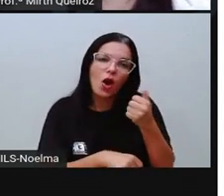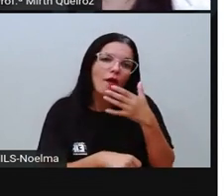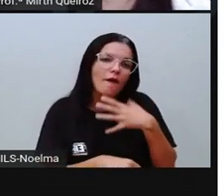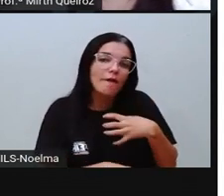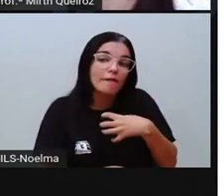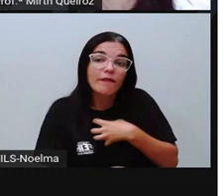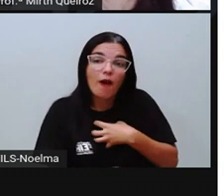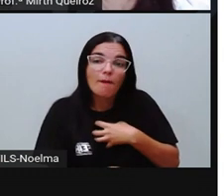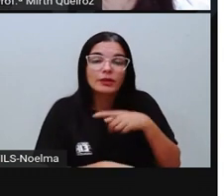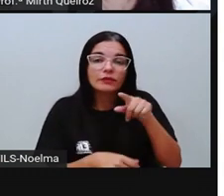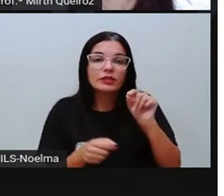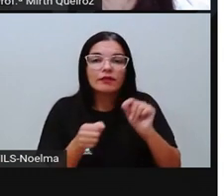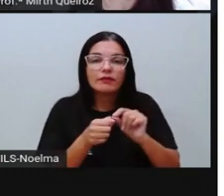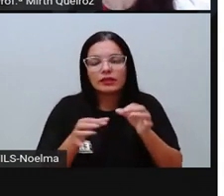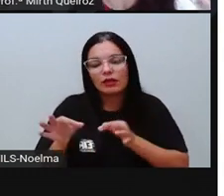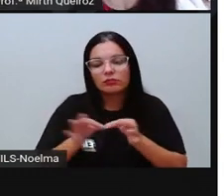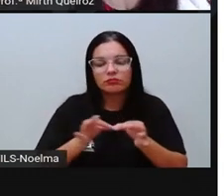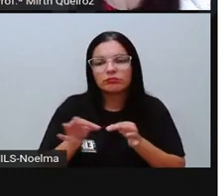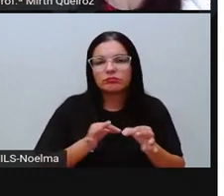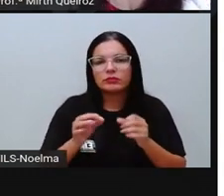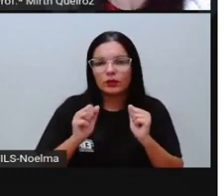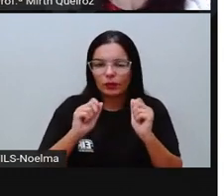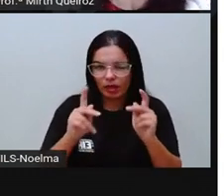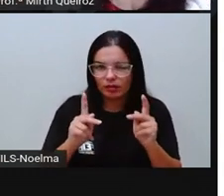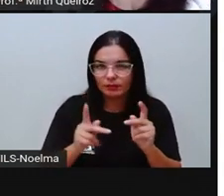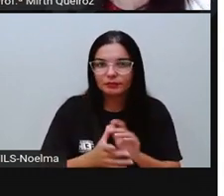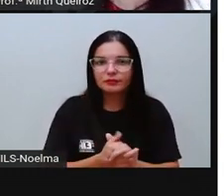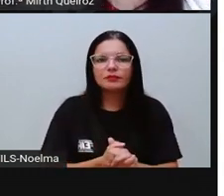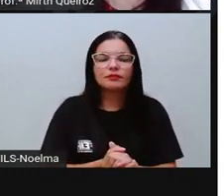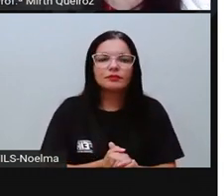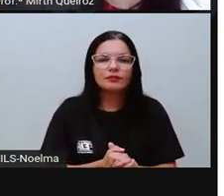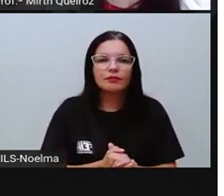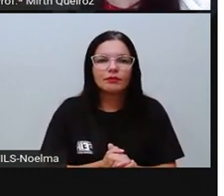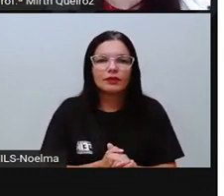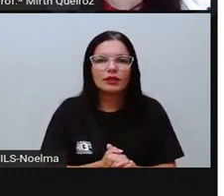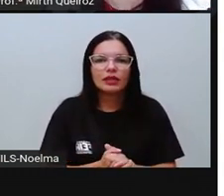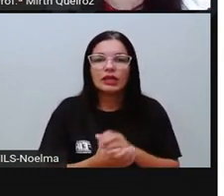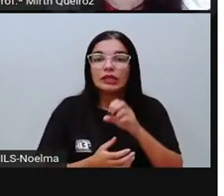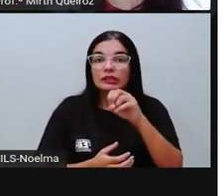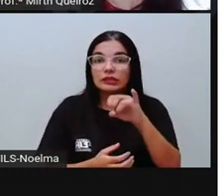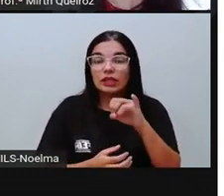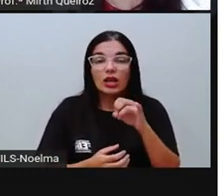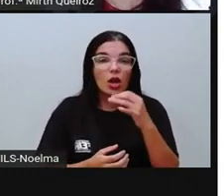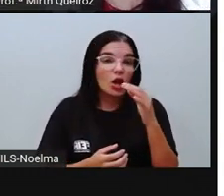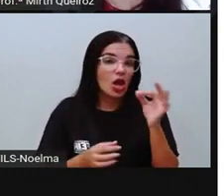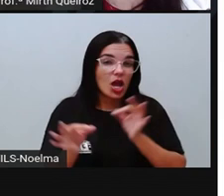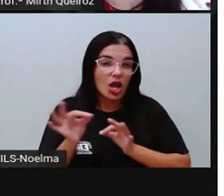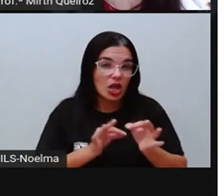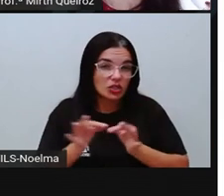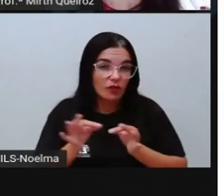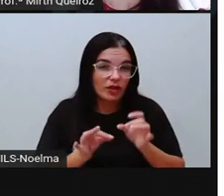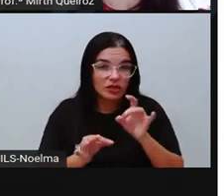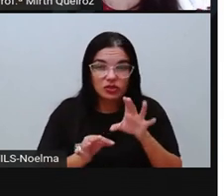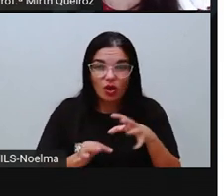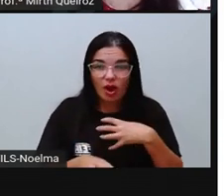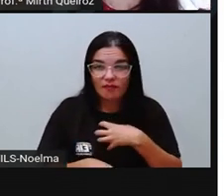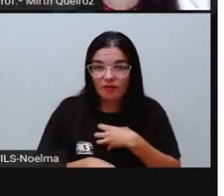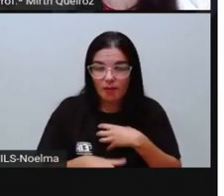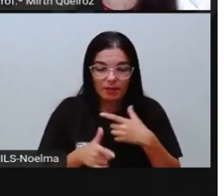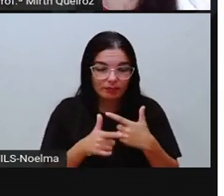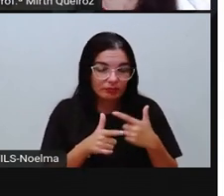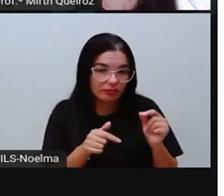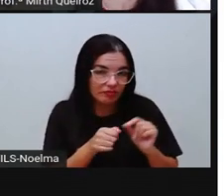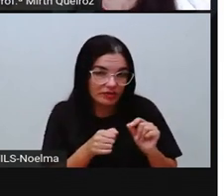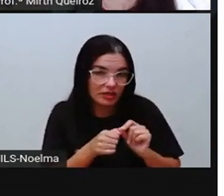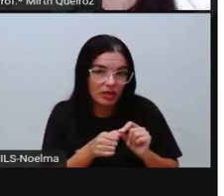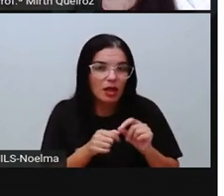para resolver essa situação. Não significa que preciso utilizar, resolver somente com a forma da Pro resolver. Vocês